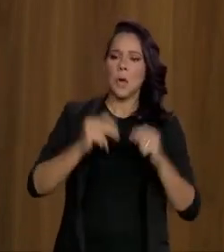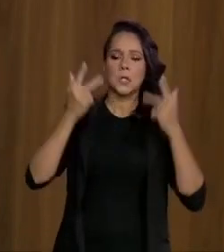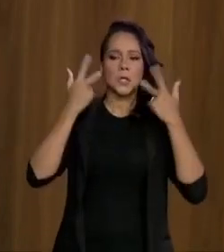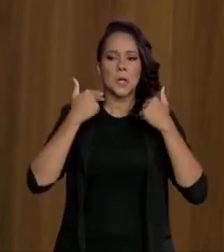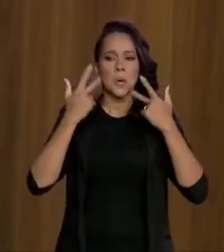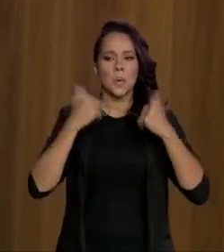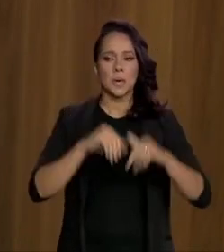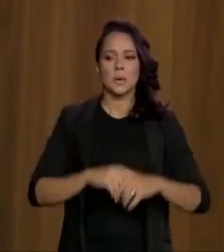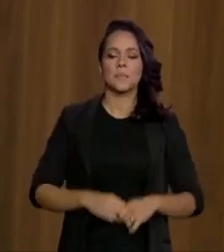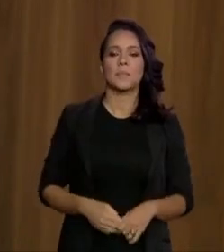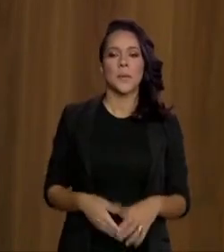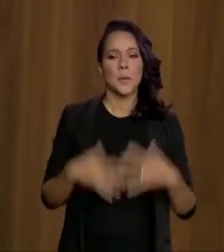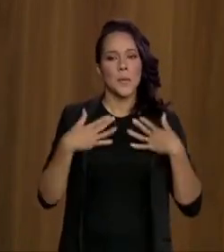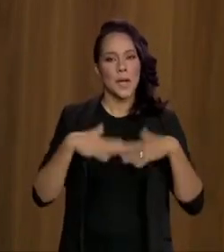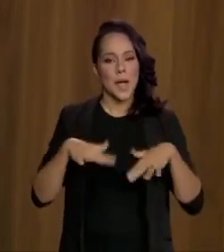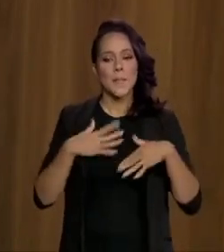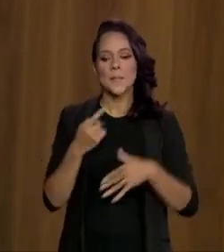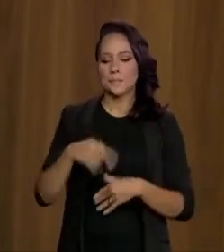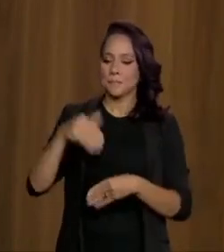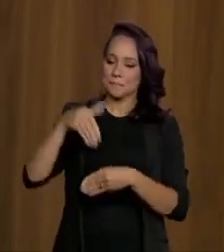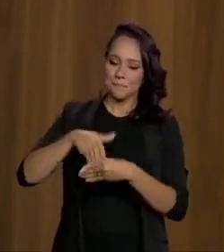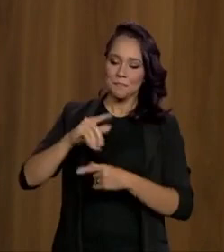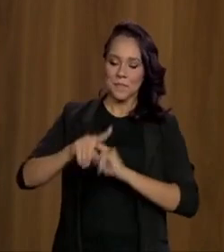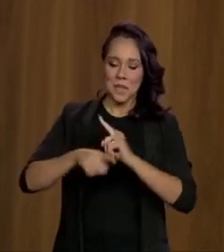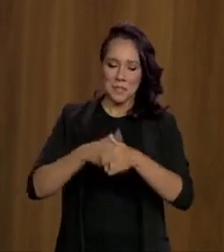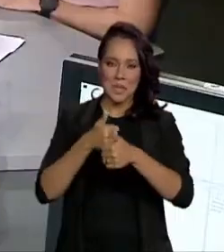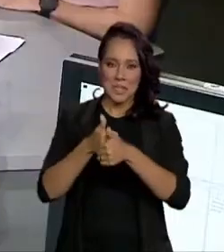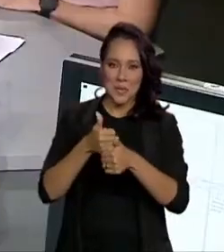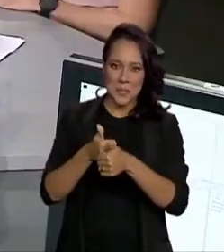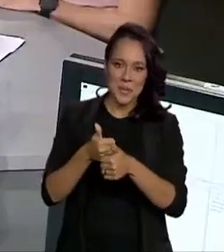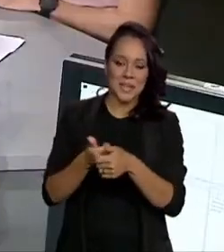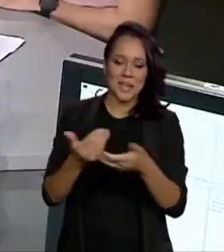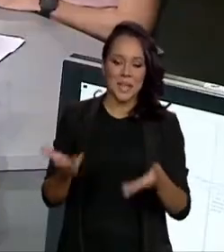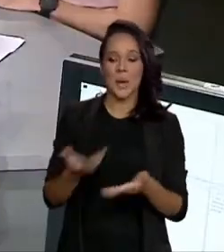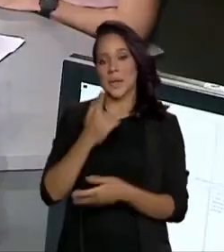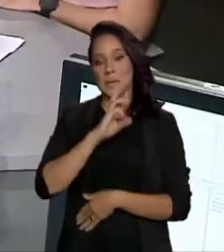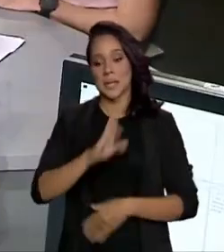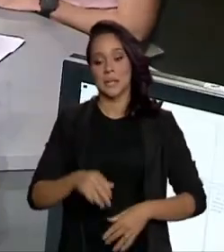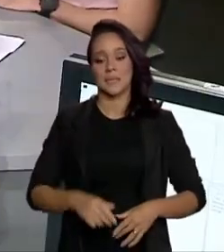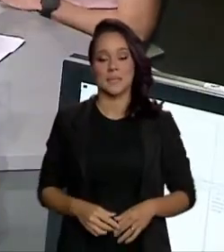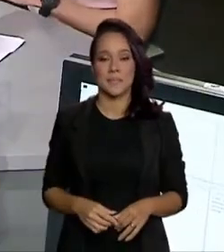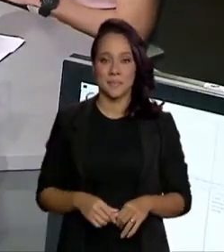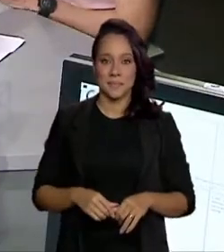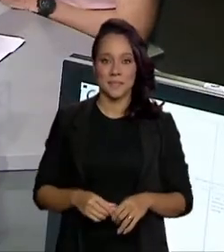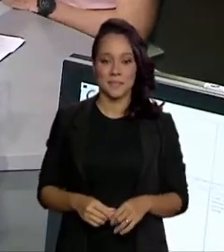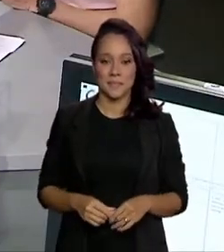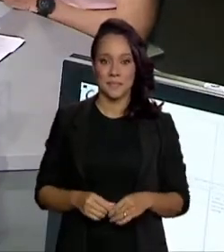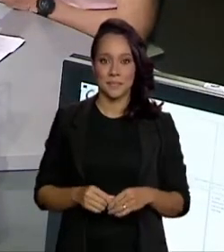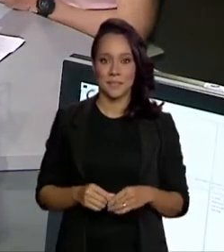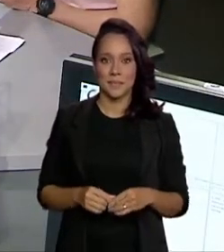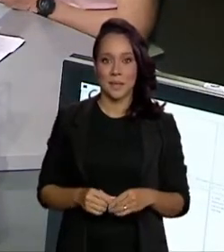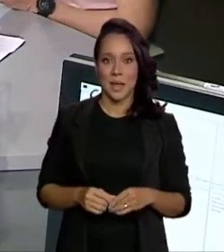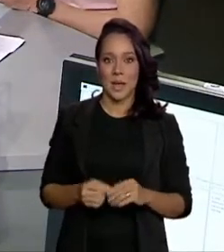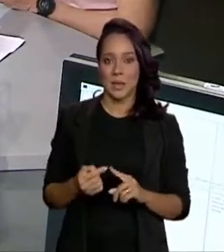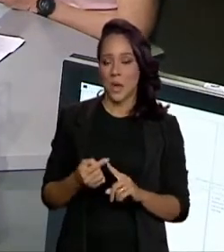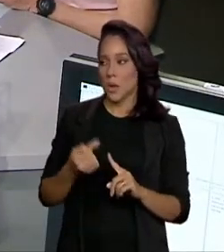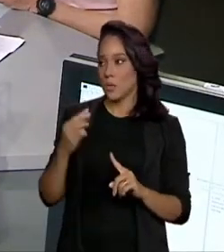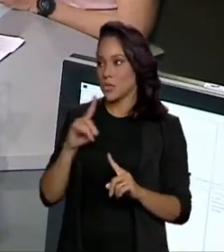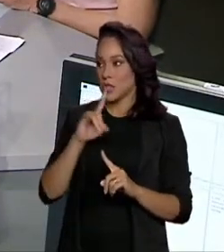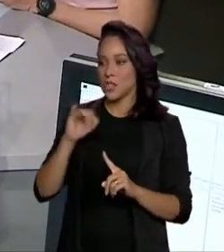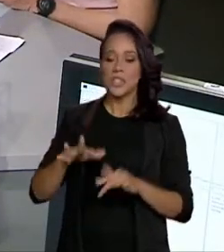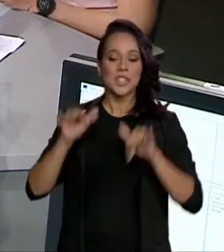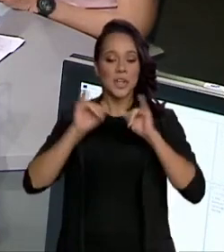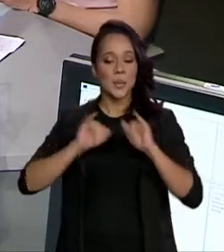tranquilamente, com calma, votar e depois acompanhar ali o resultado. Últimos dias de